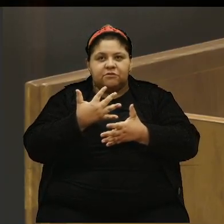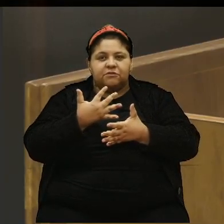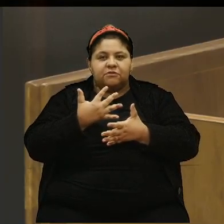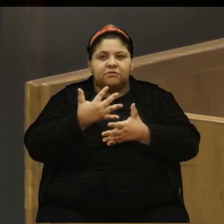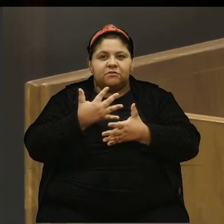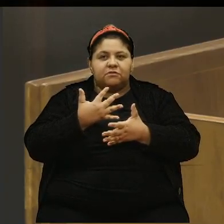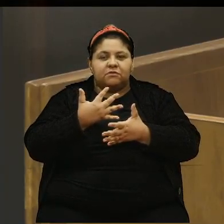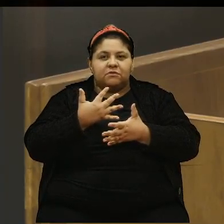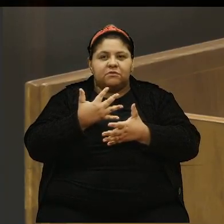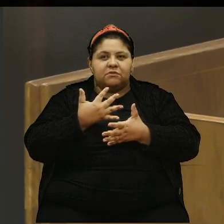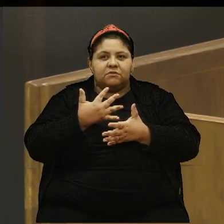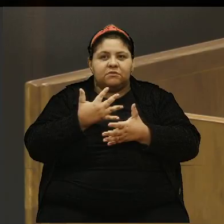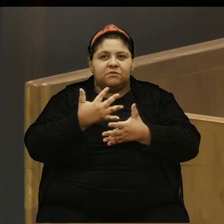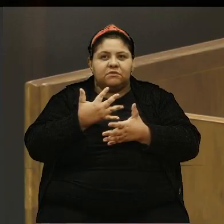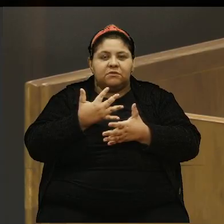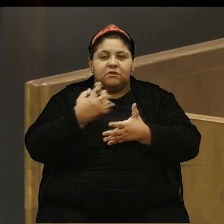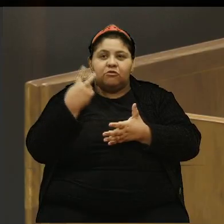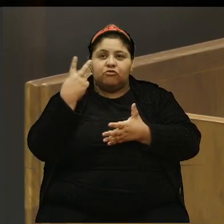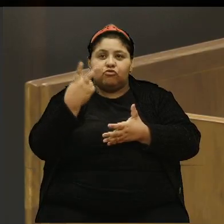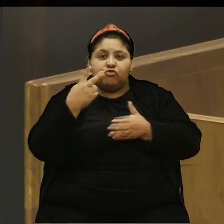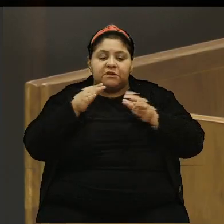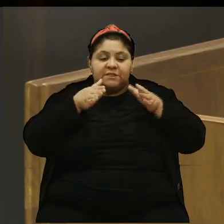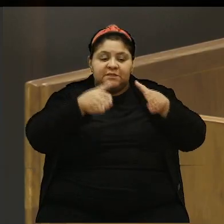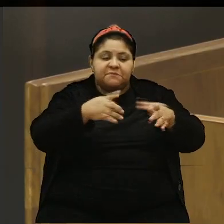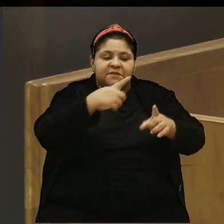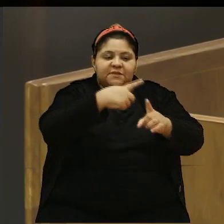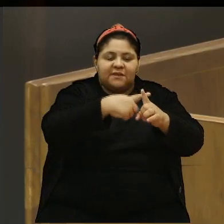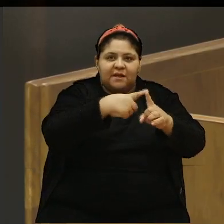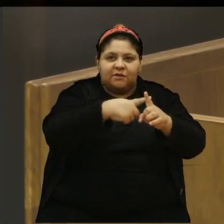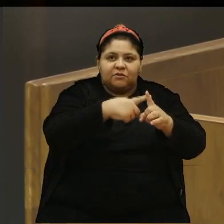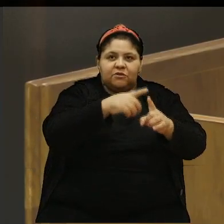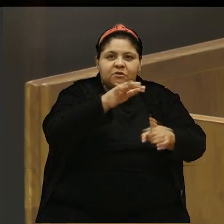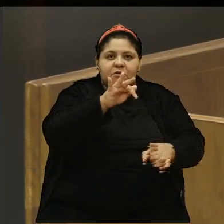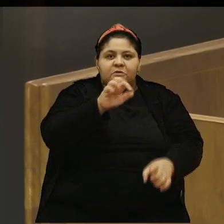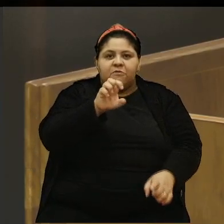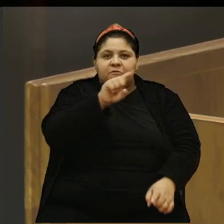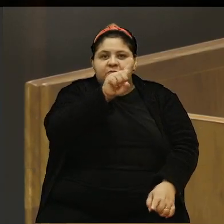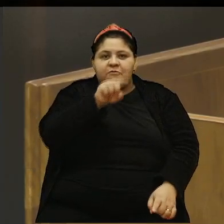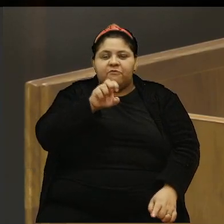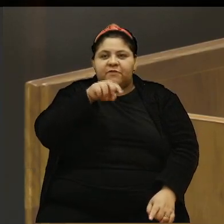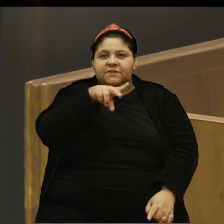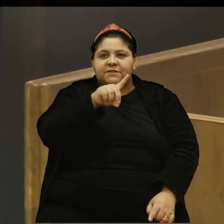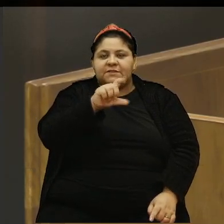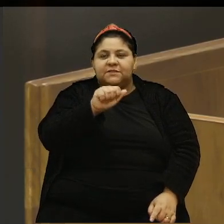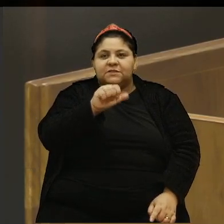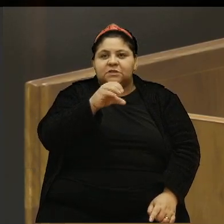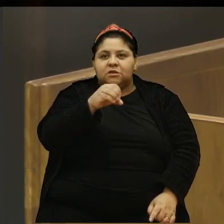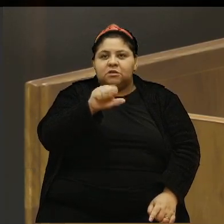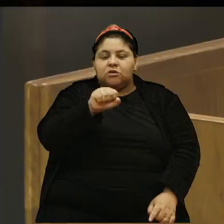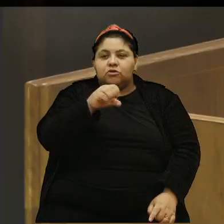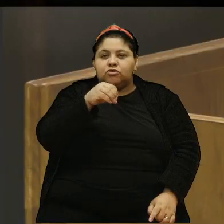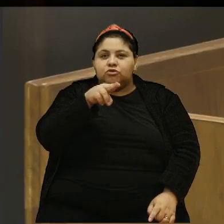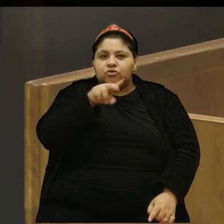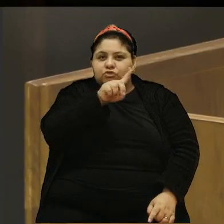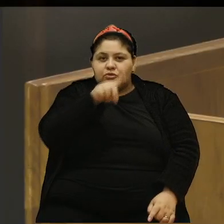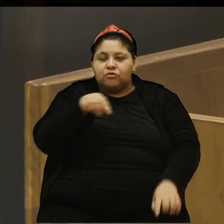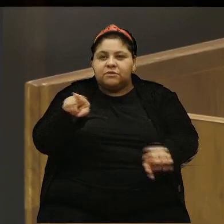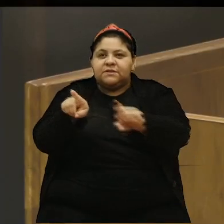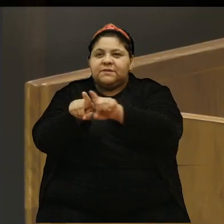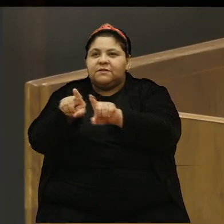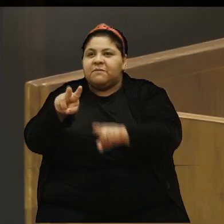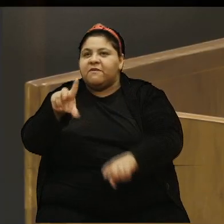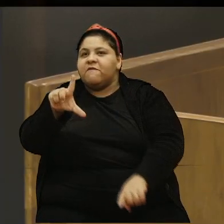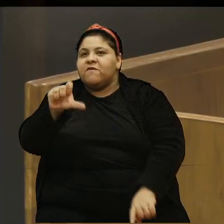dois cemitérios de Fazenda Souza e Vila Seca, que estavam lá sem condições de ampliação, e agora já vai